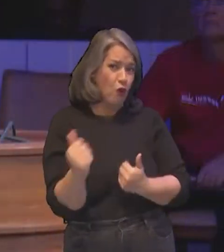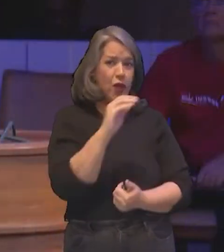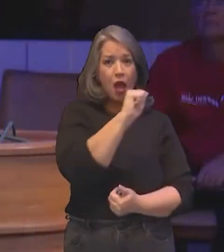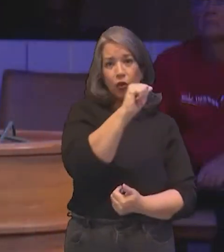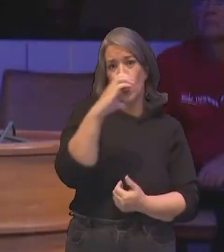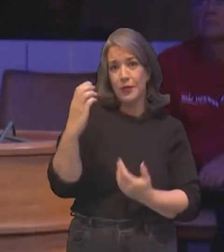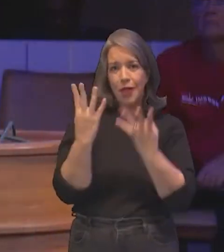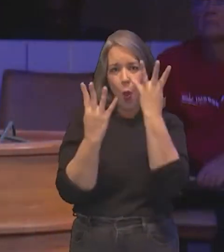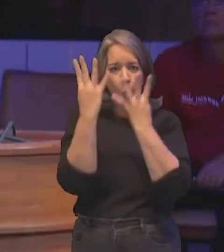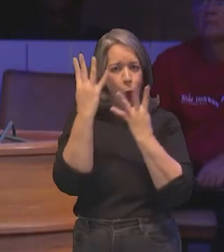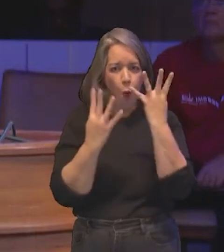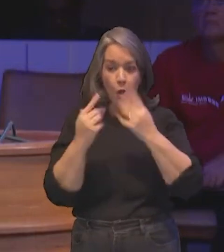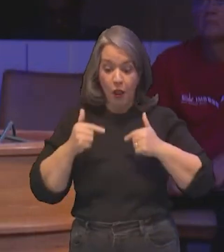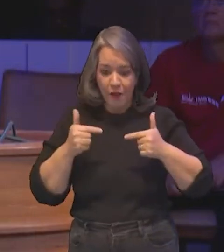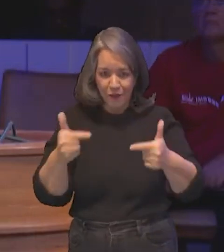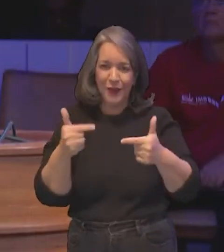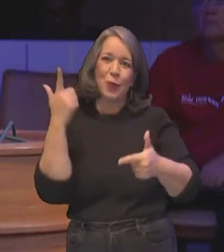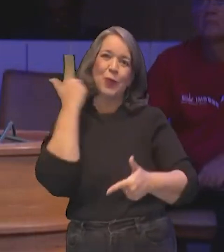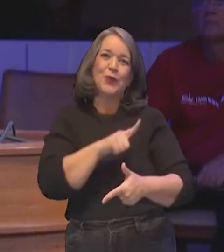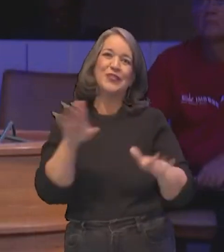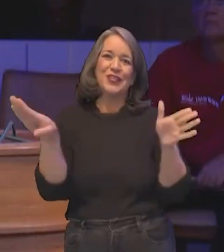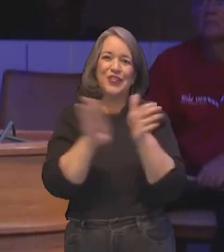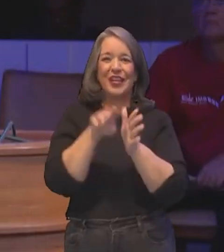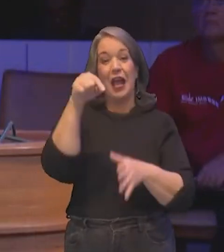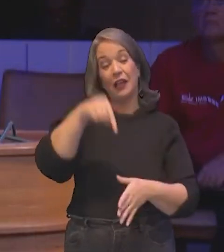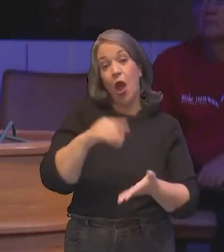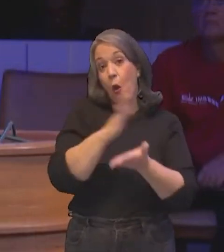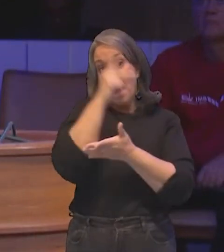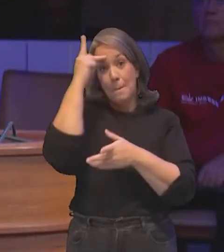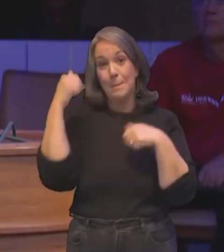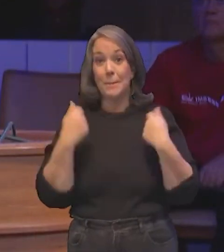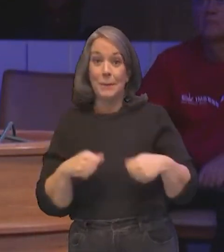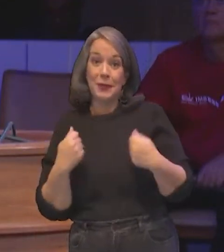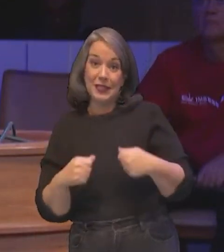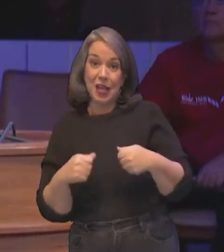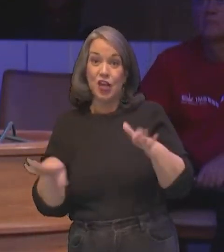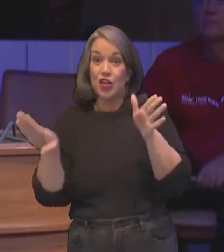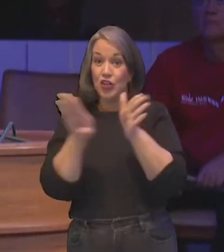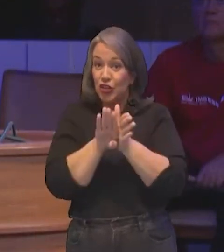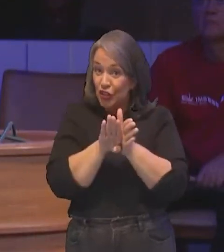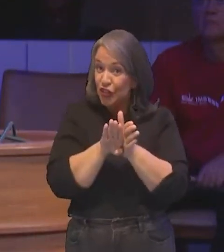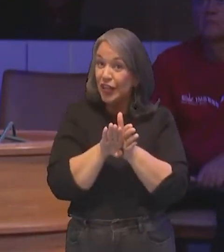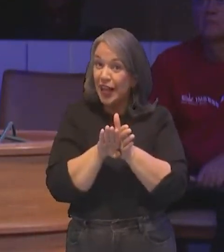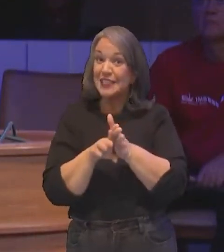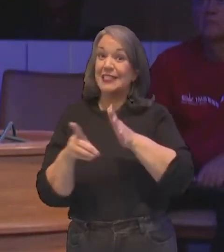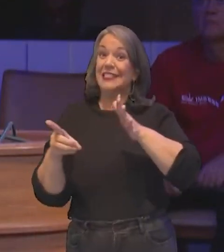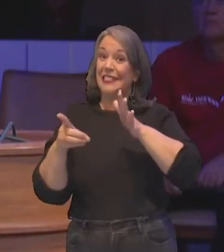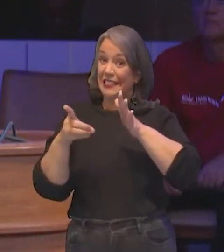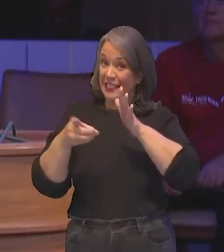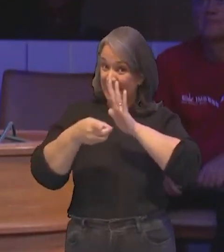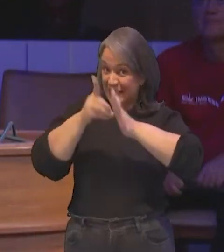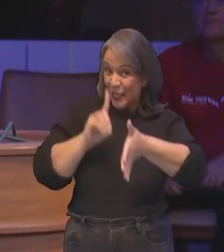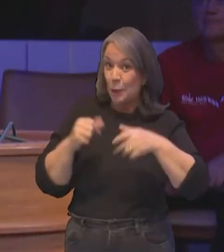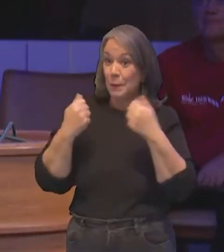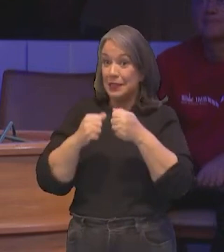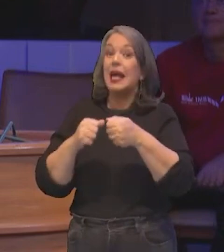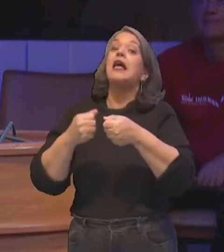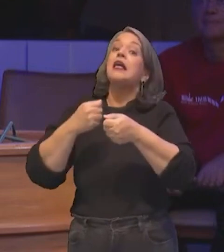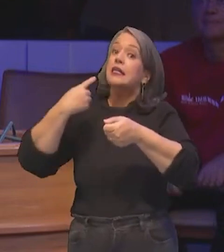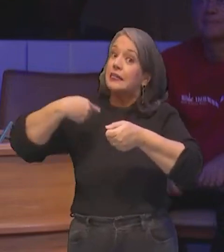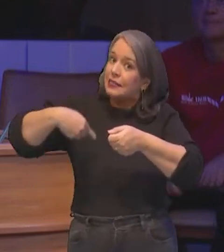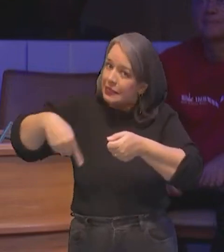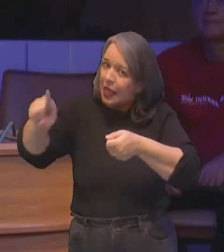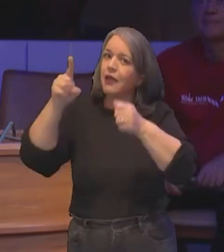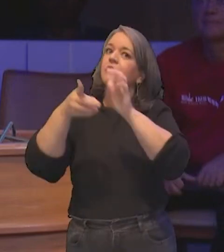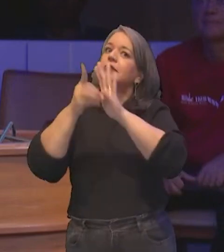estar aqui. Alguns eu sei que tiveram que sair mais cedo de casa e perder no finalzinho do jogo do Flamengo, certo? E talvez seja uma